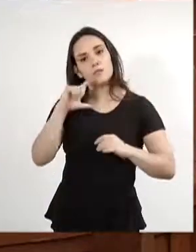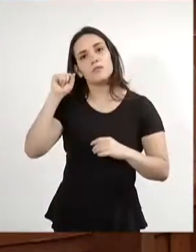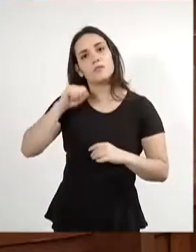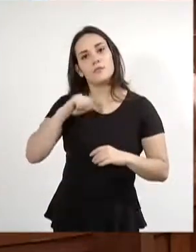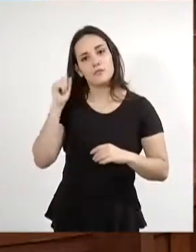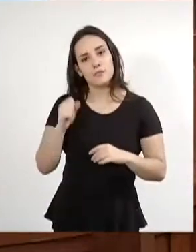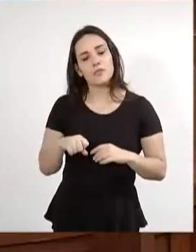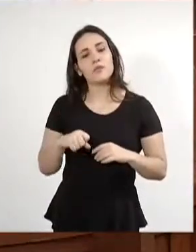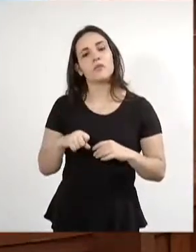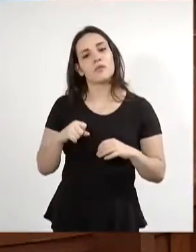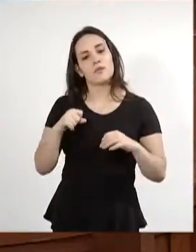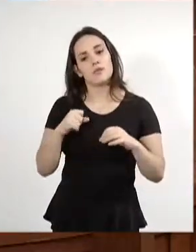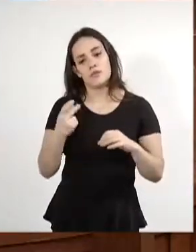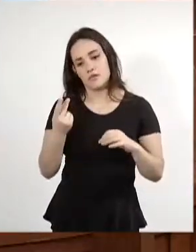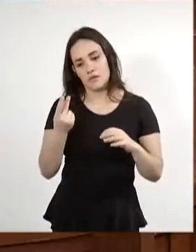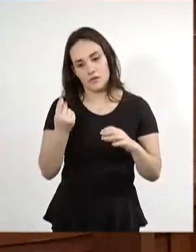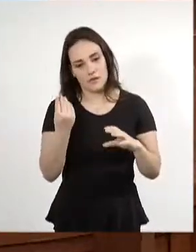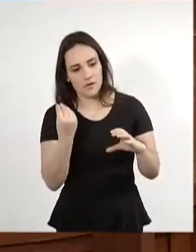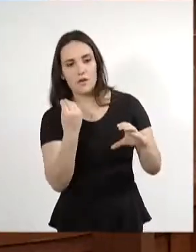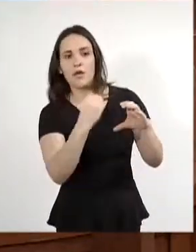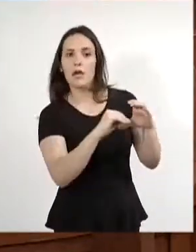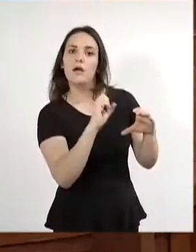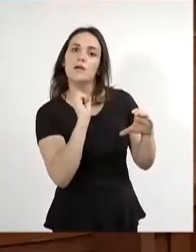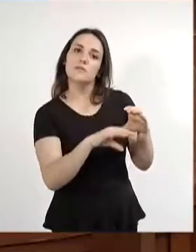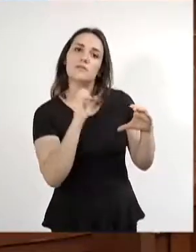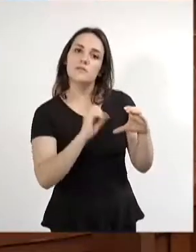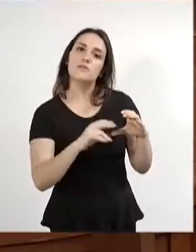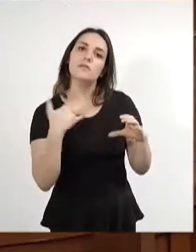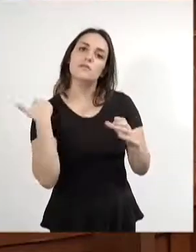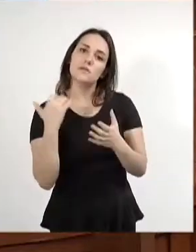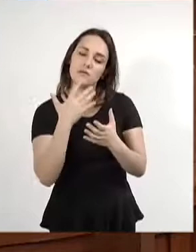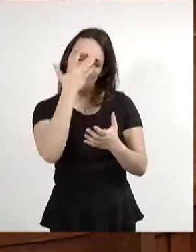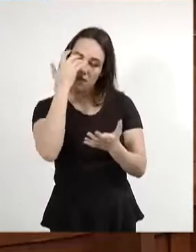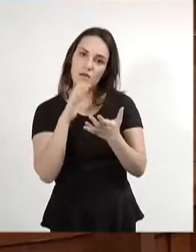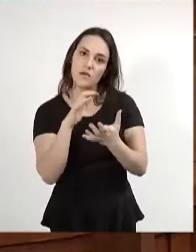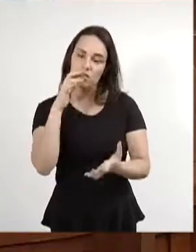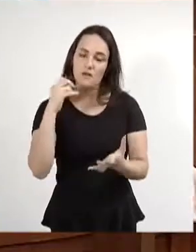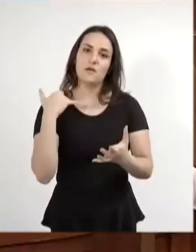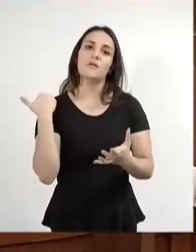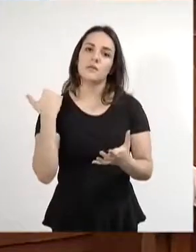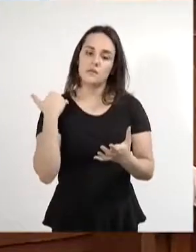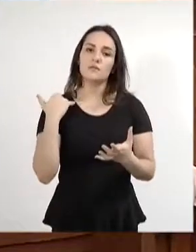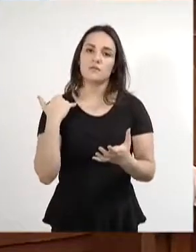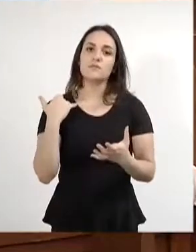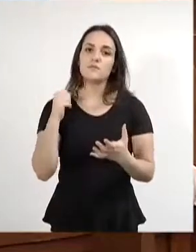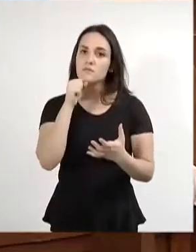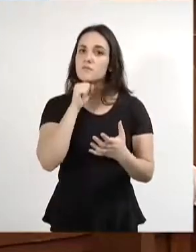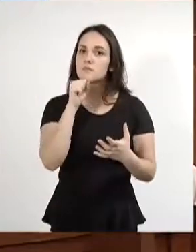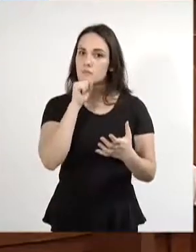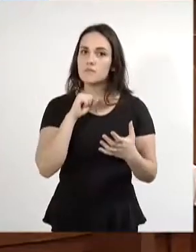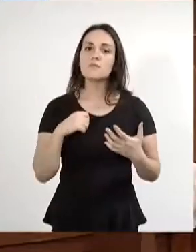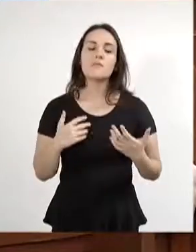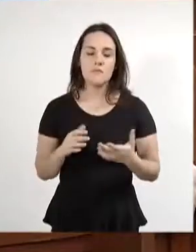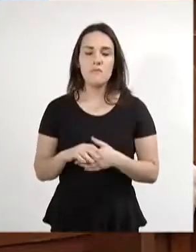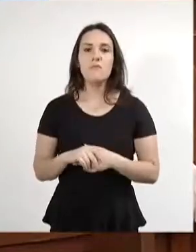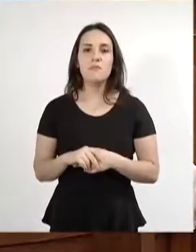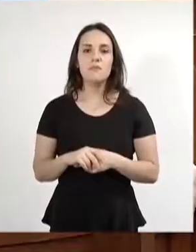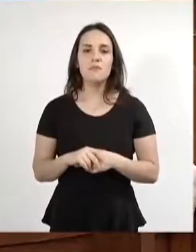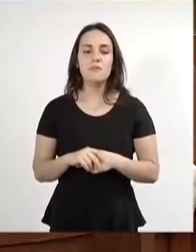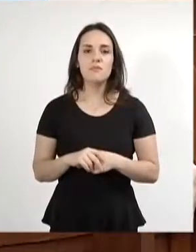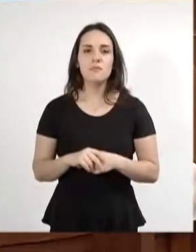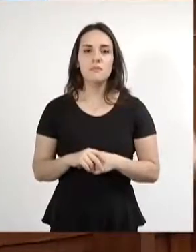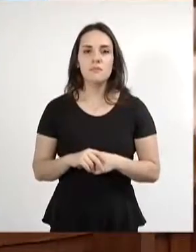possam destacar que no seu imposto de renda, colocar dentro do Fundo Estadual